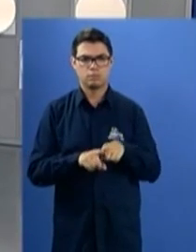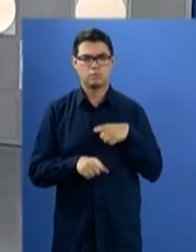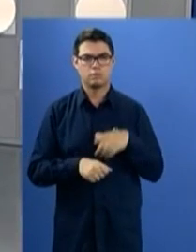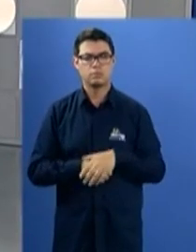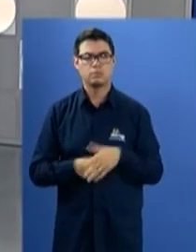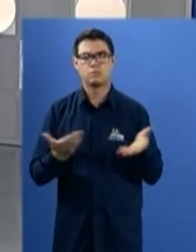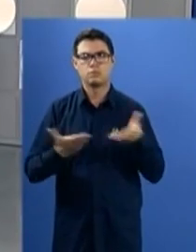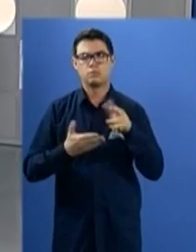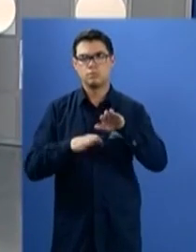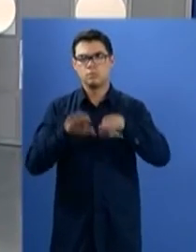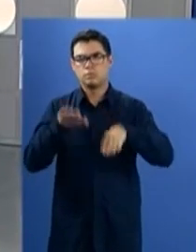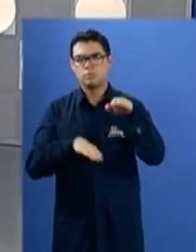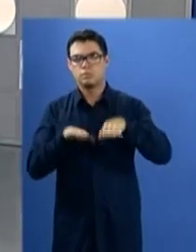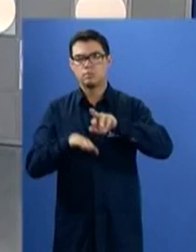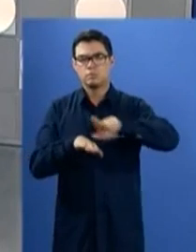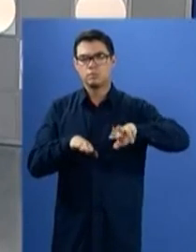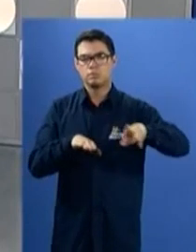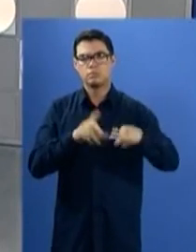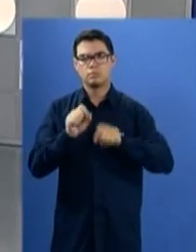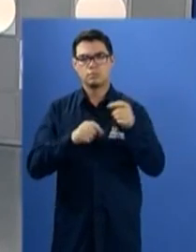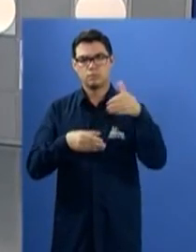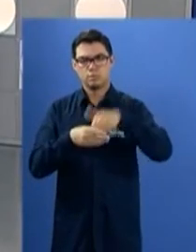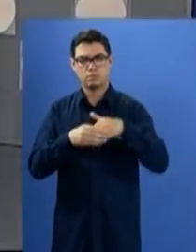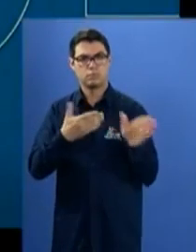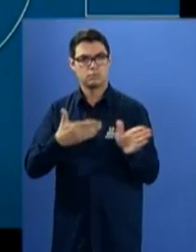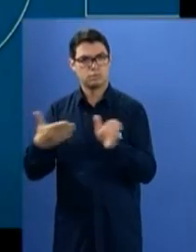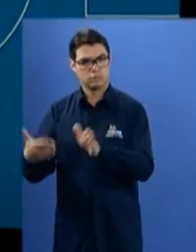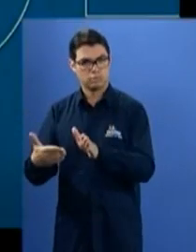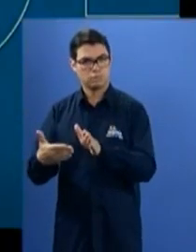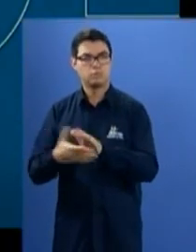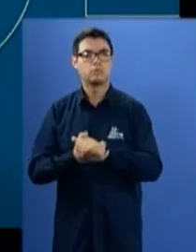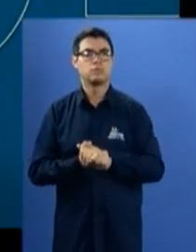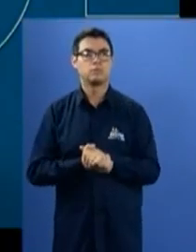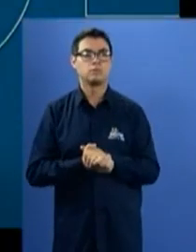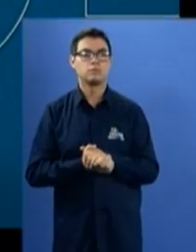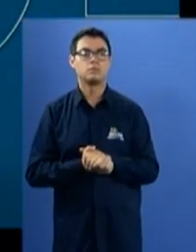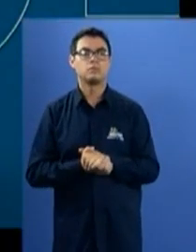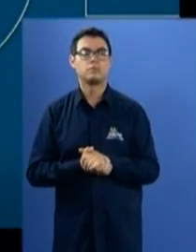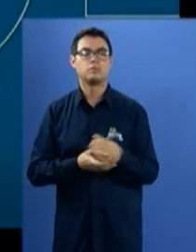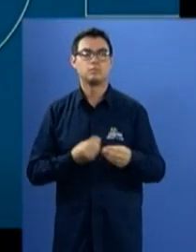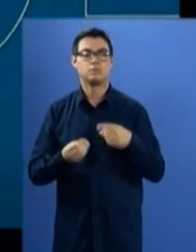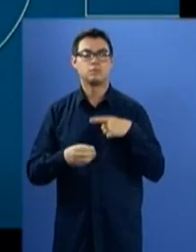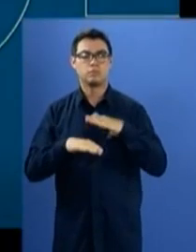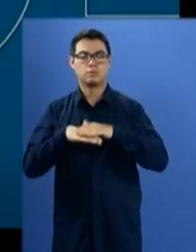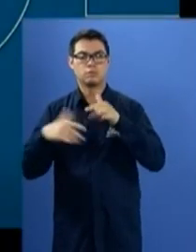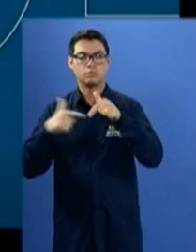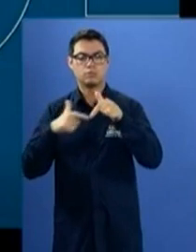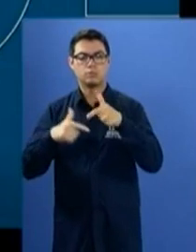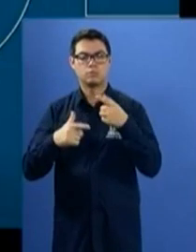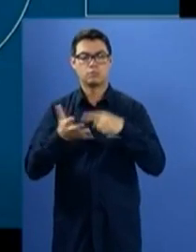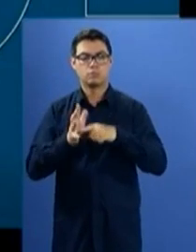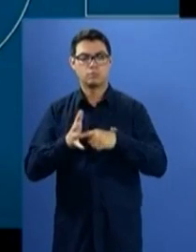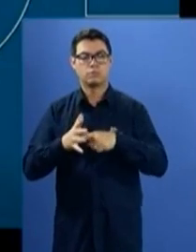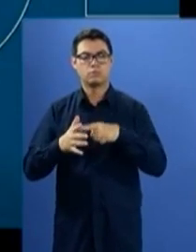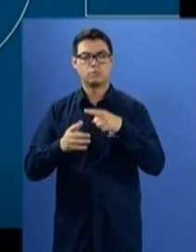Agora, essas variáveis dentro de um processo de transformação, aí nós temos mão de obra, máquina, medição,